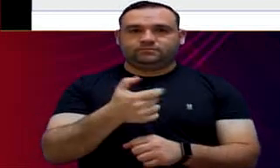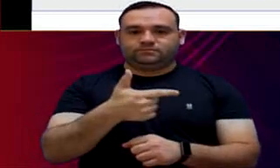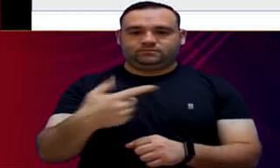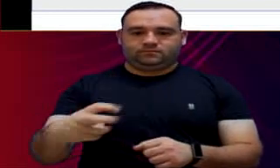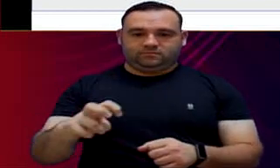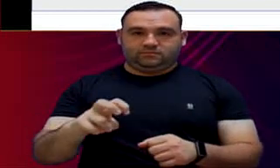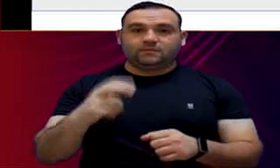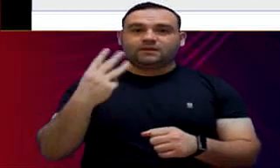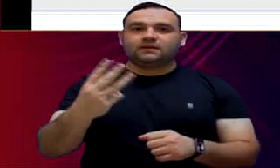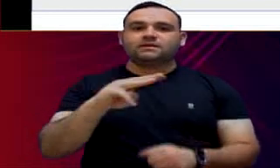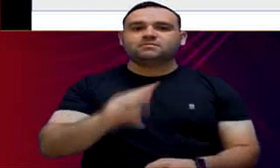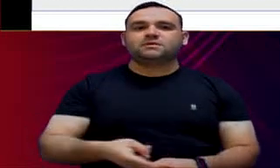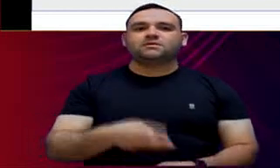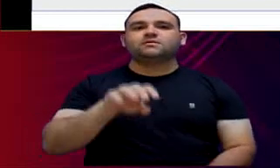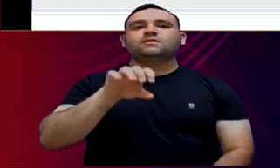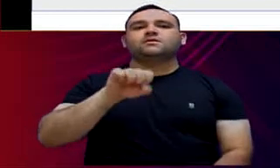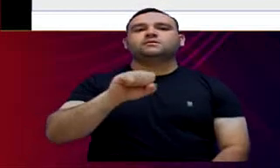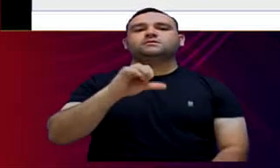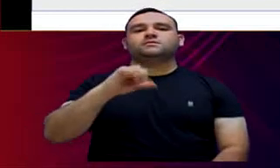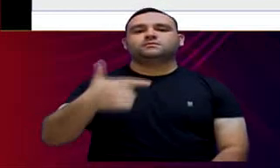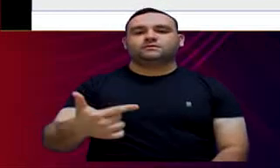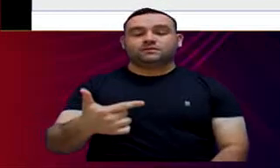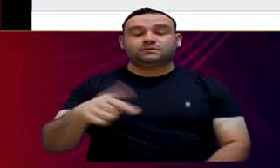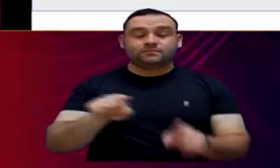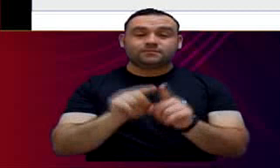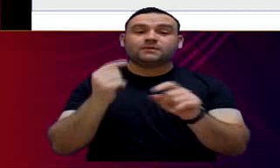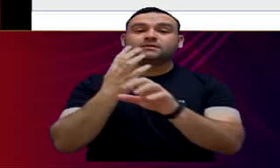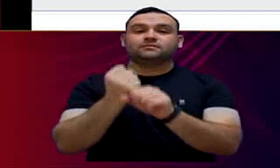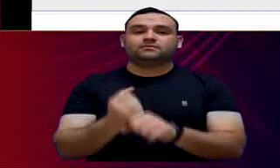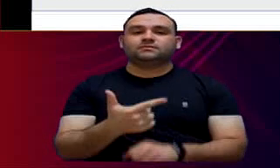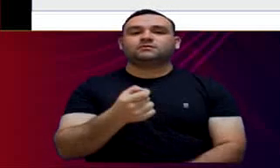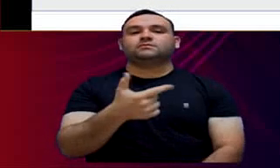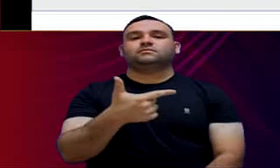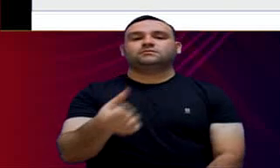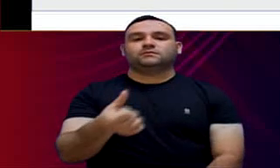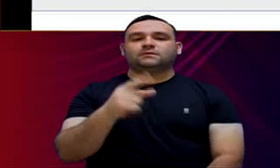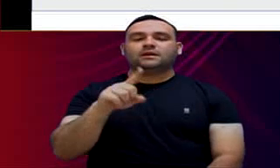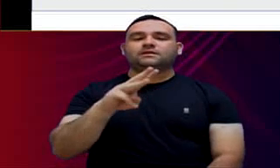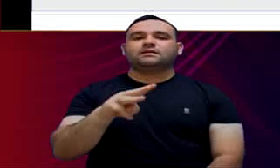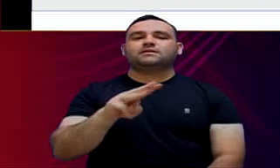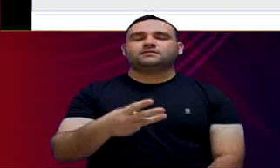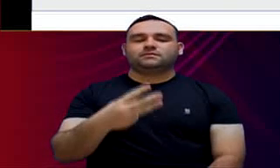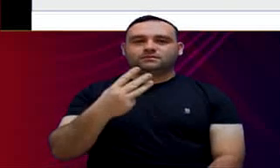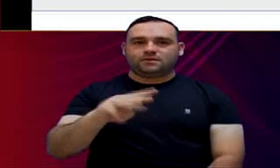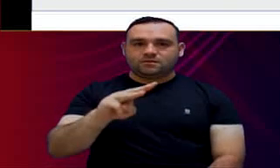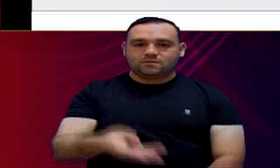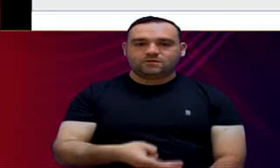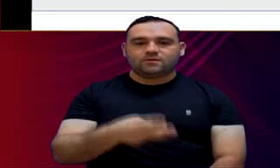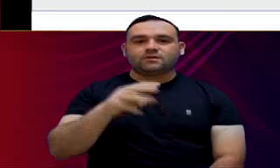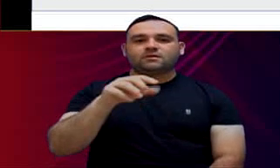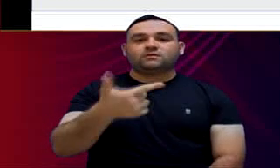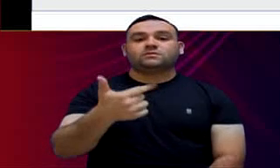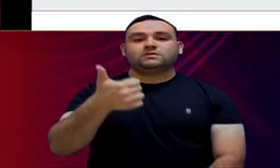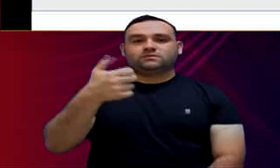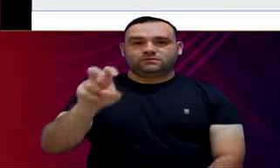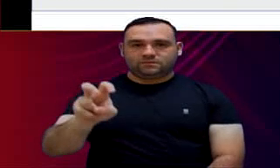25 de 3 milhões e 892 e a estimativa em 2026 e 3 milhões 215